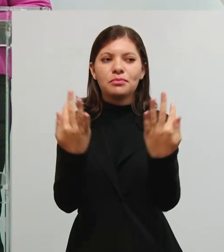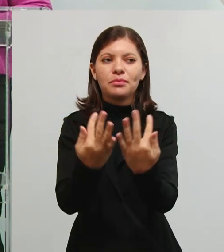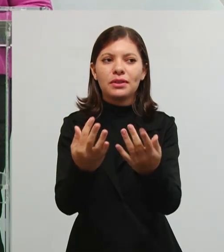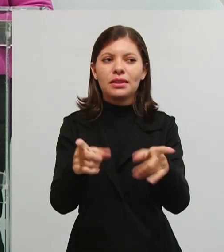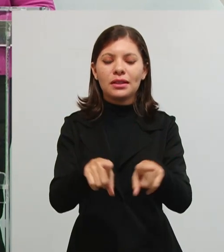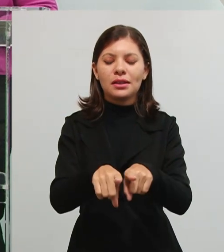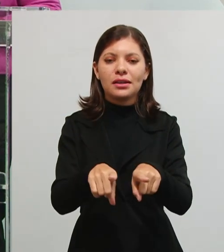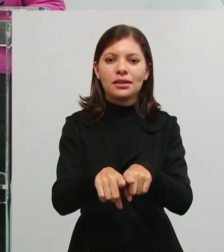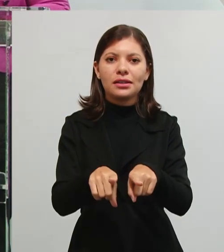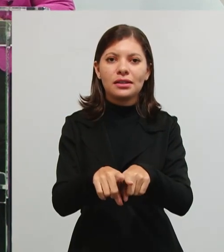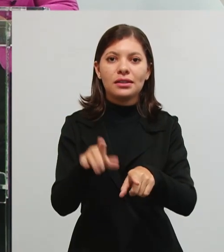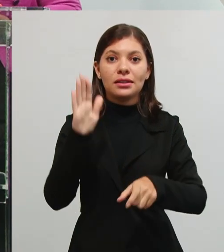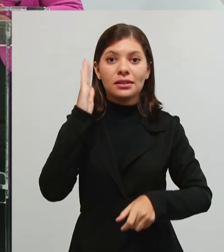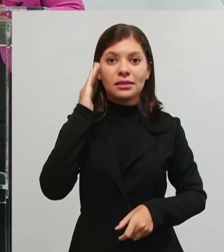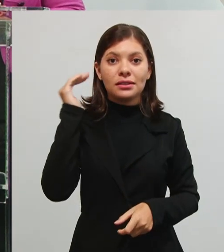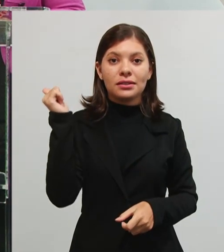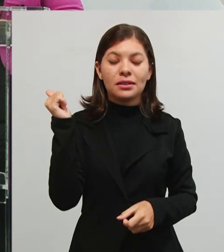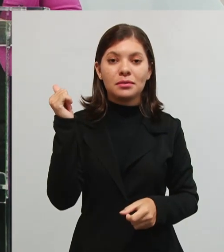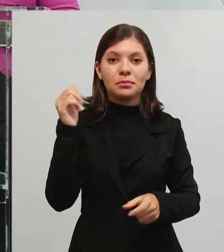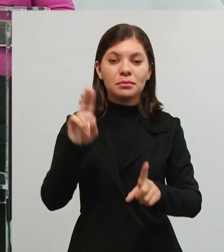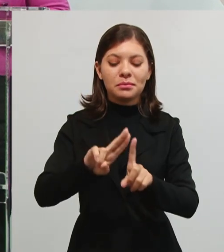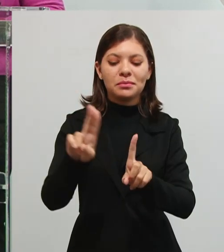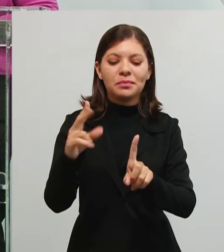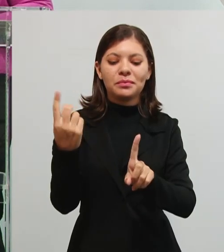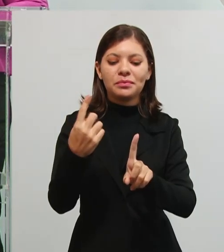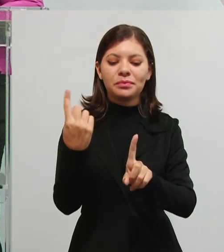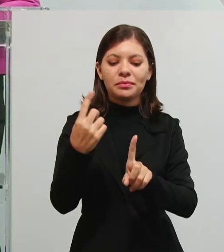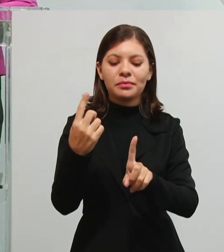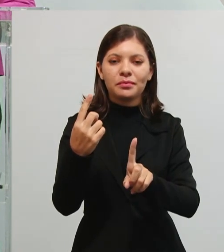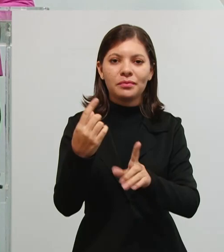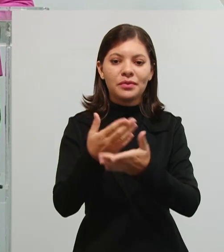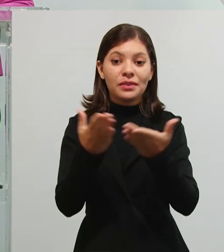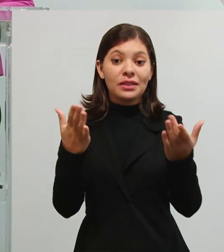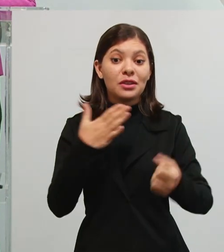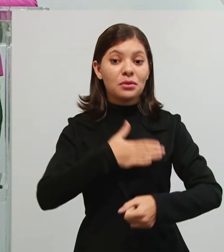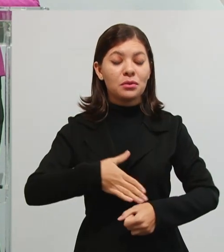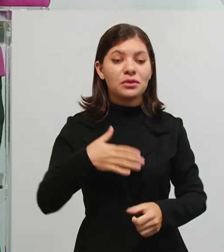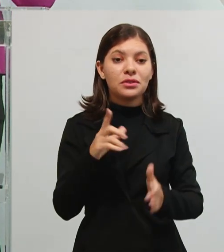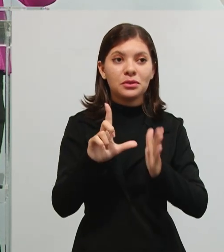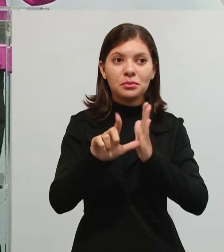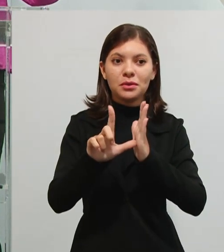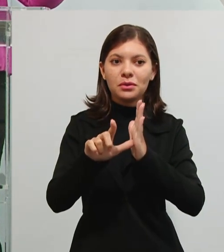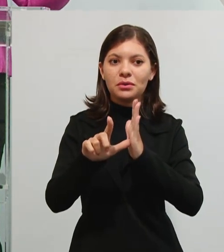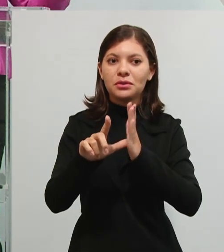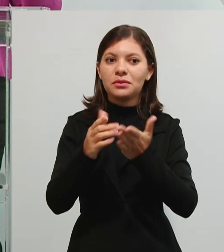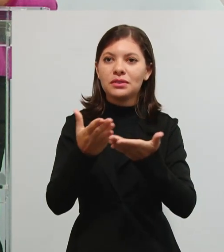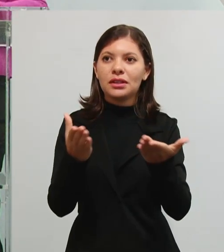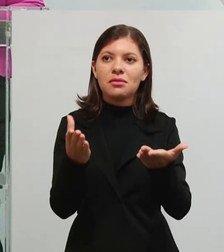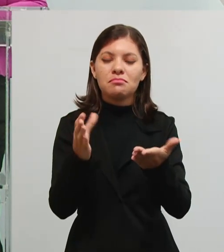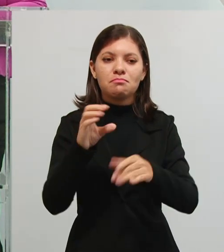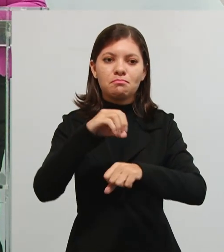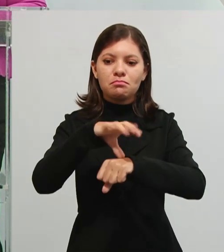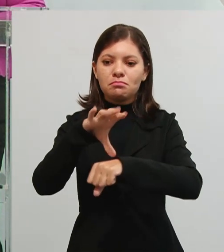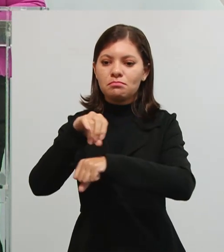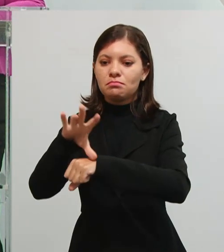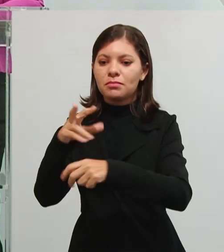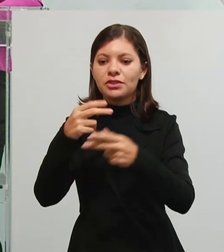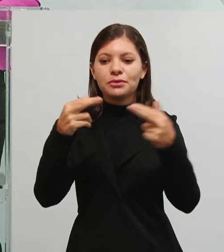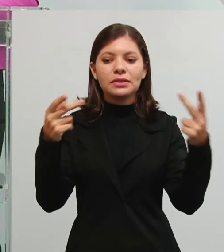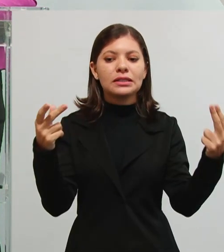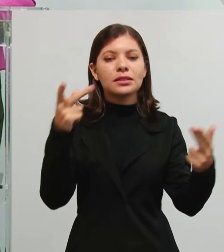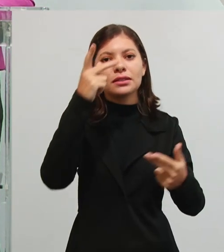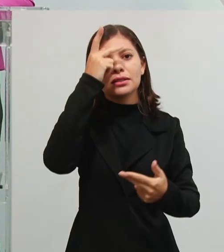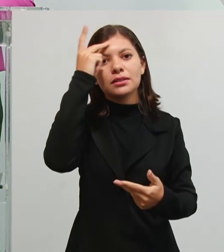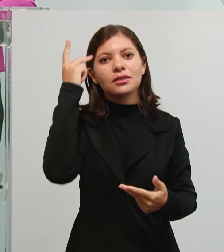também vocês sabem, né, como eu falei na unidade 1, se você gosta de uma loja, geralmente você recomenda ela para várias pessoas.